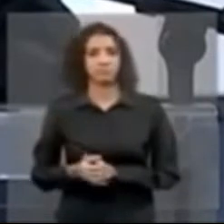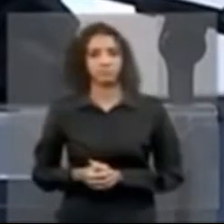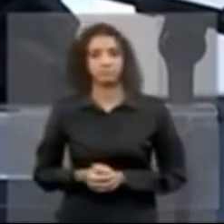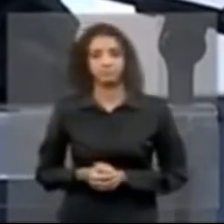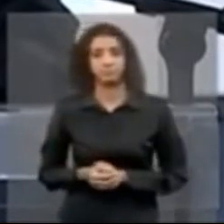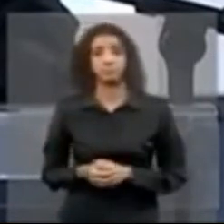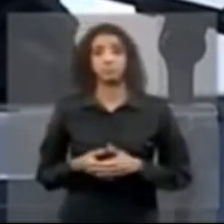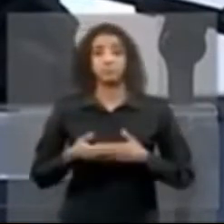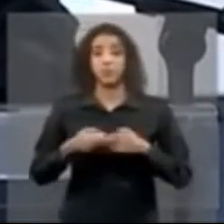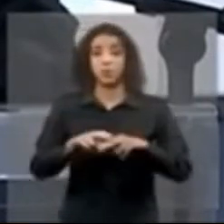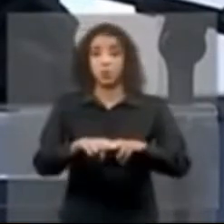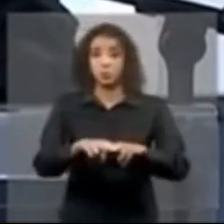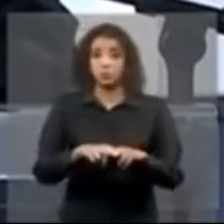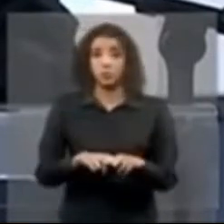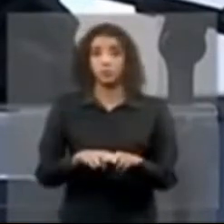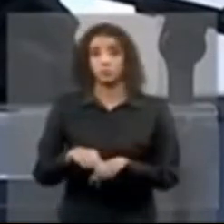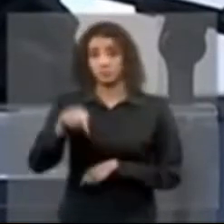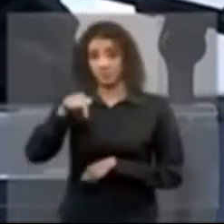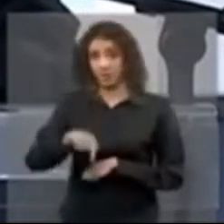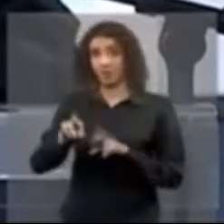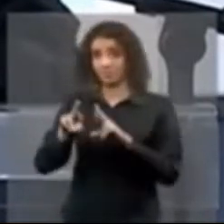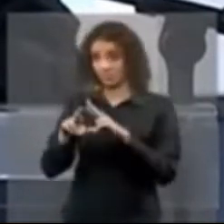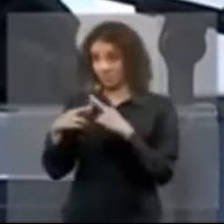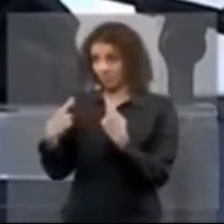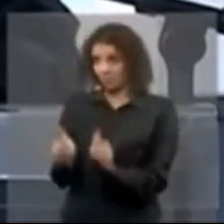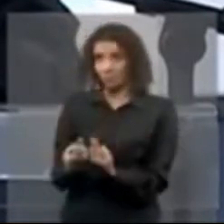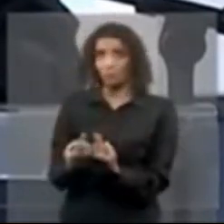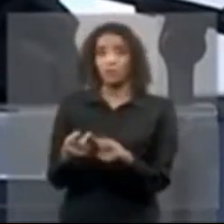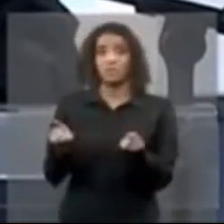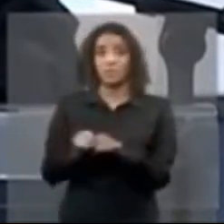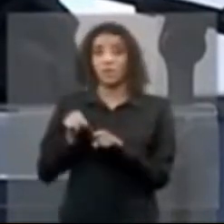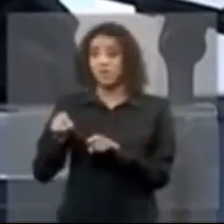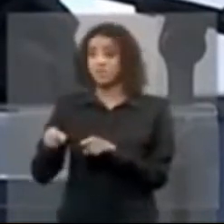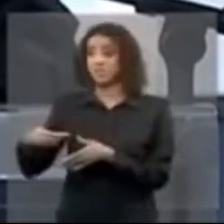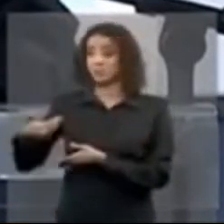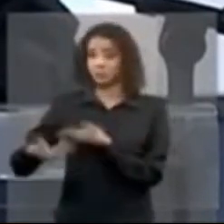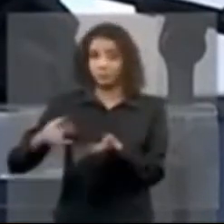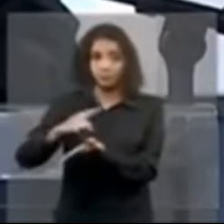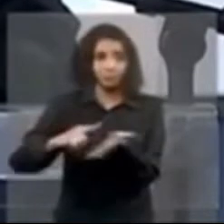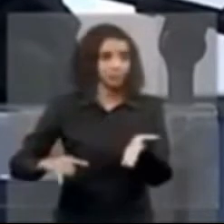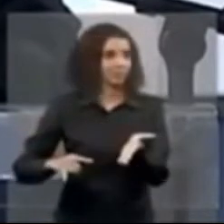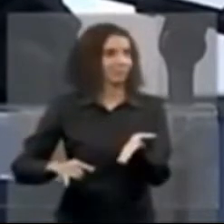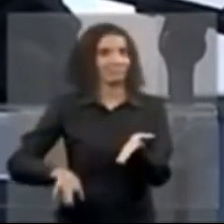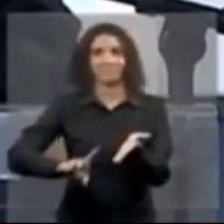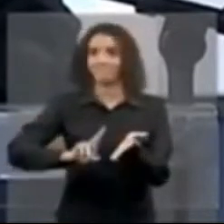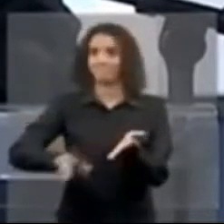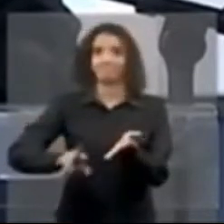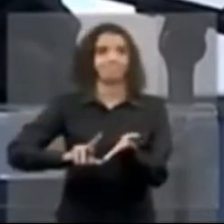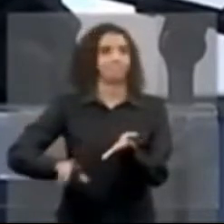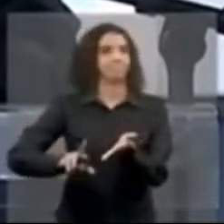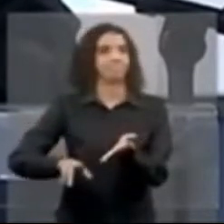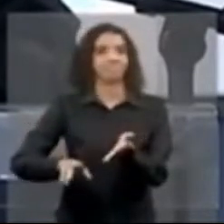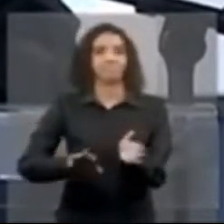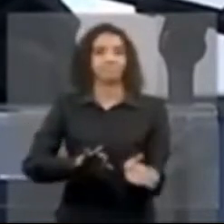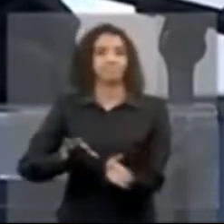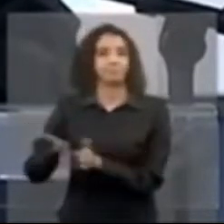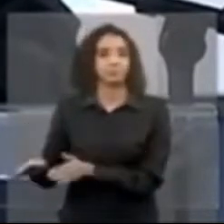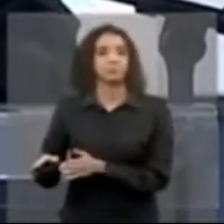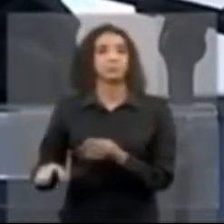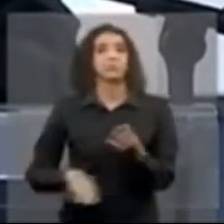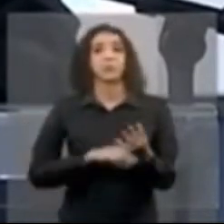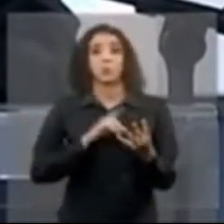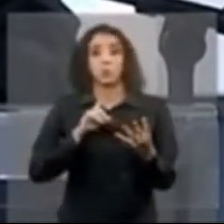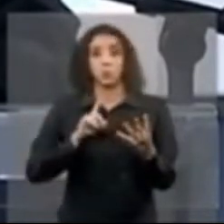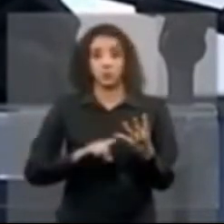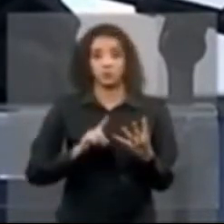esses motivos, tanto esta audiência pública quanto este processo não são legítimos. Quarta colocação.